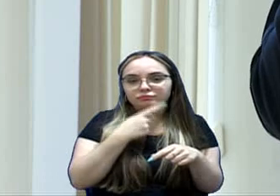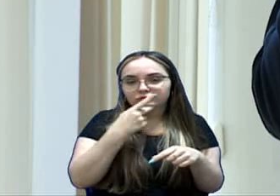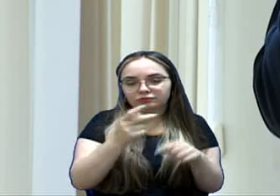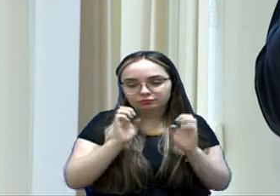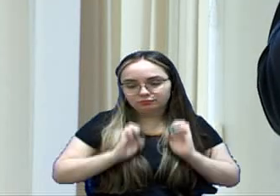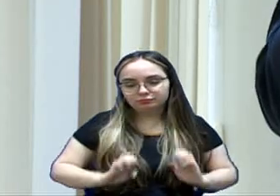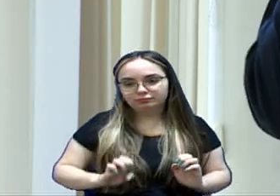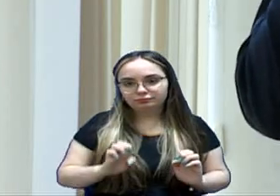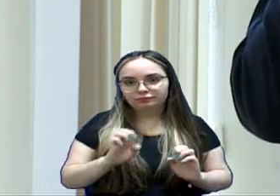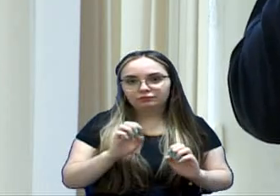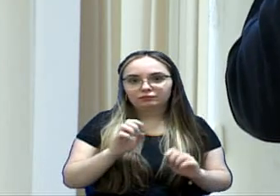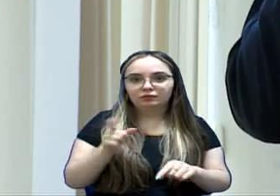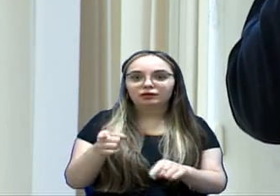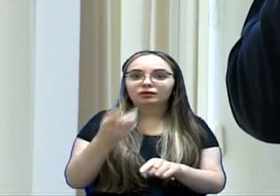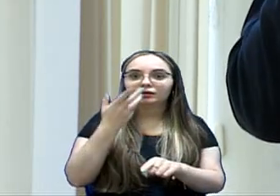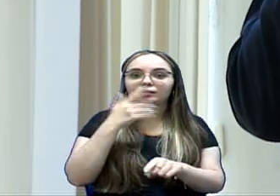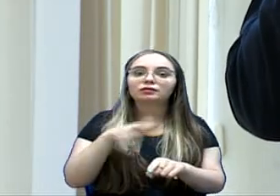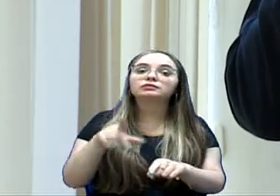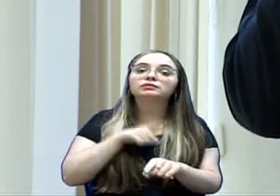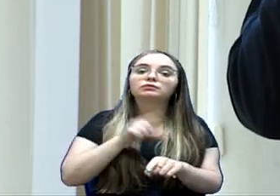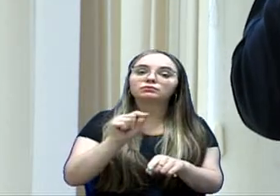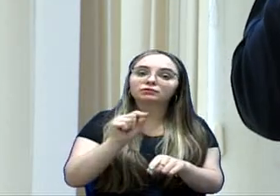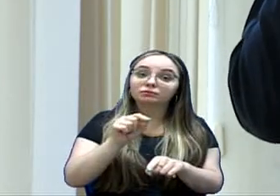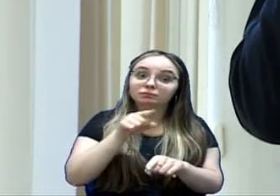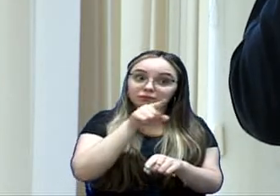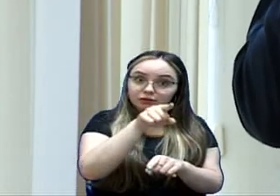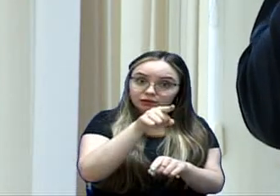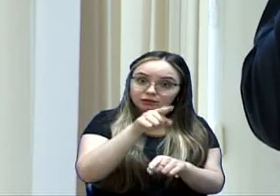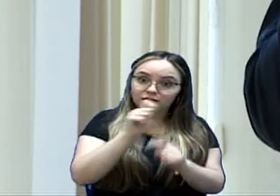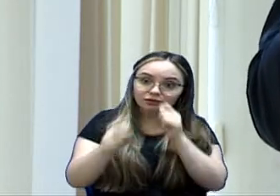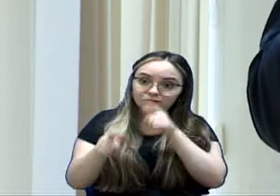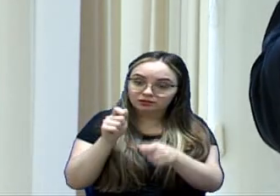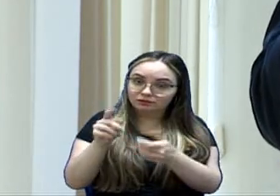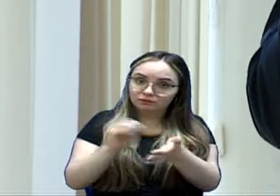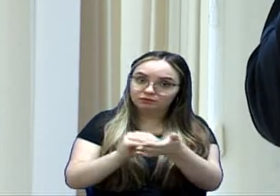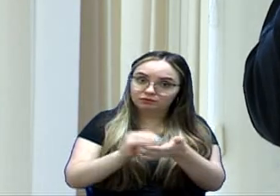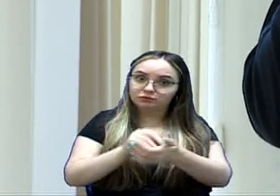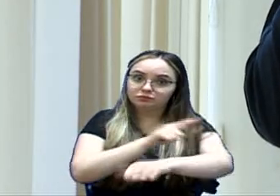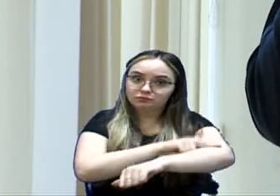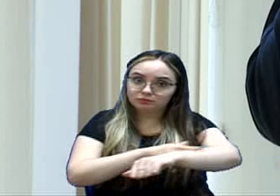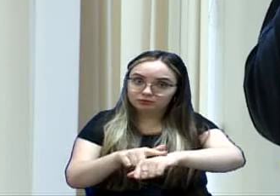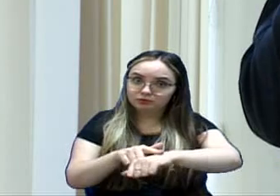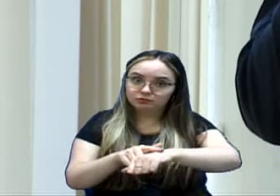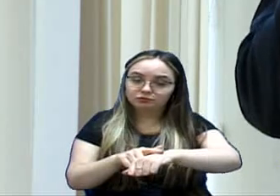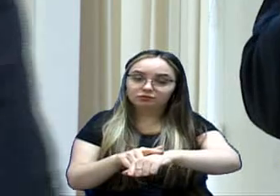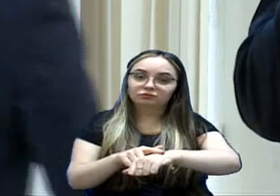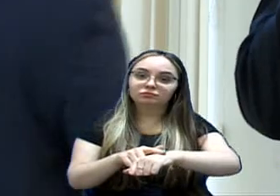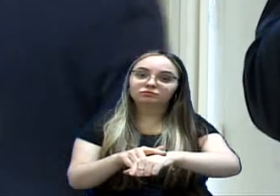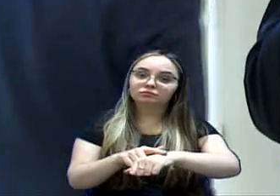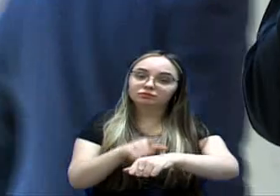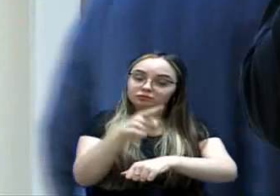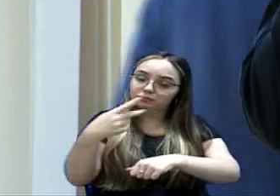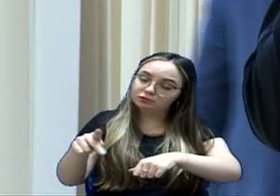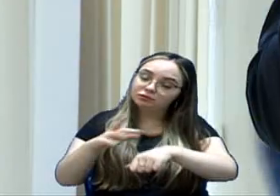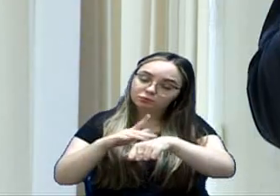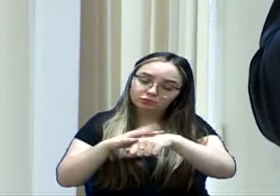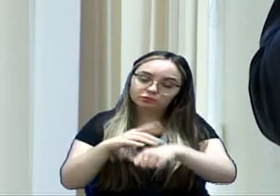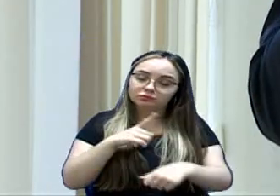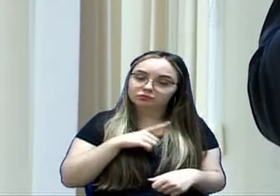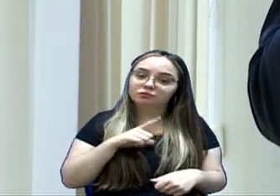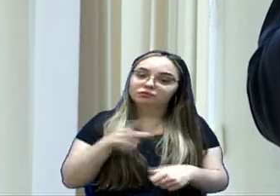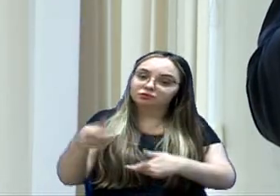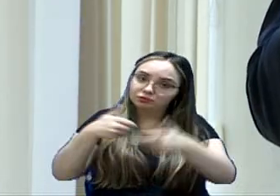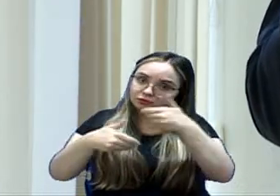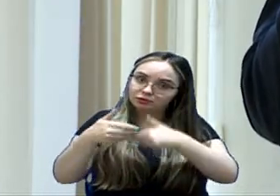dizer o que a criança tem. Mas o que você está chamando de falta de educação é uma doença que essa criança tem e está aqui